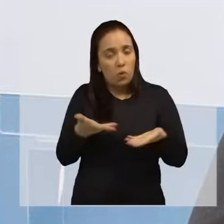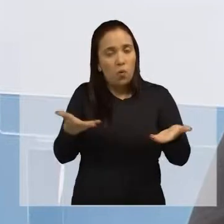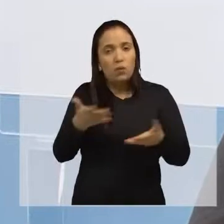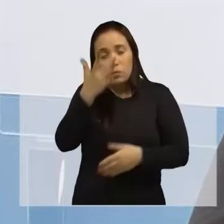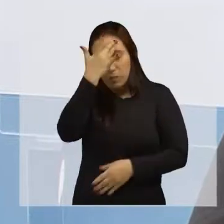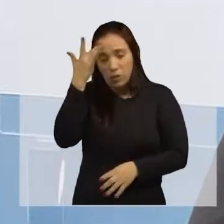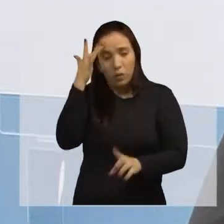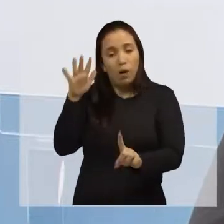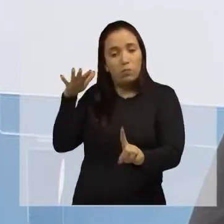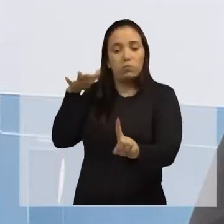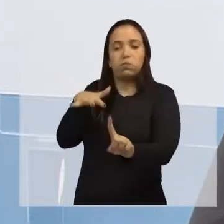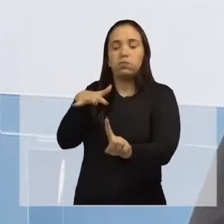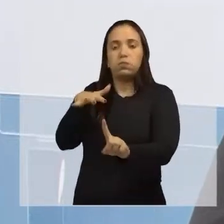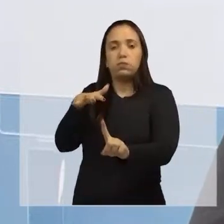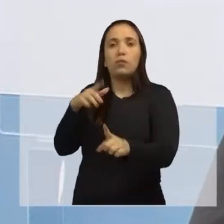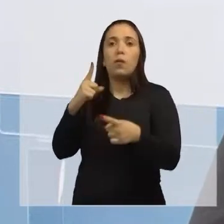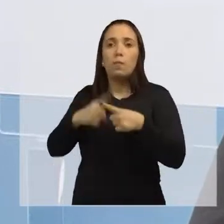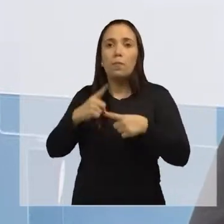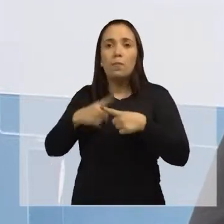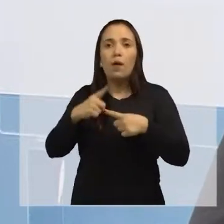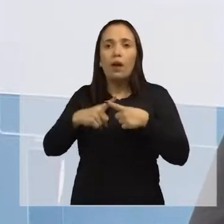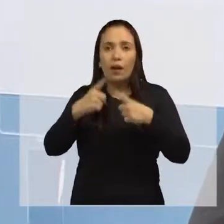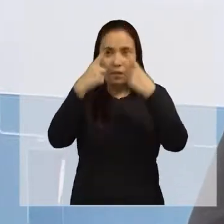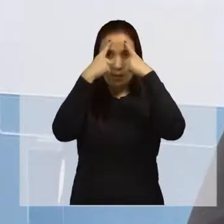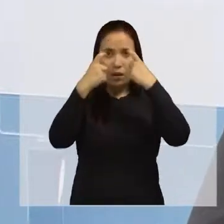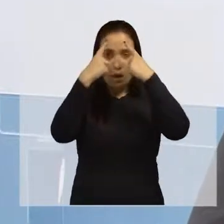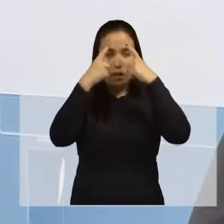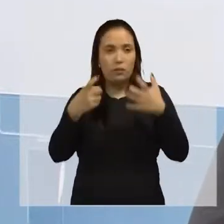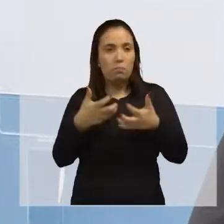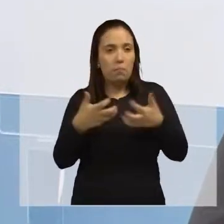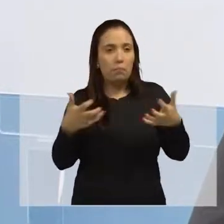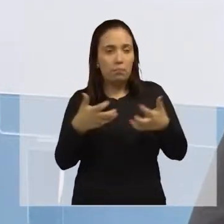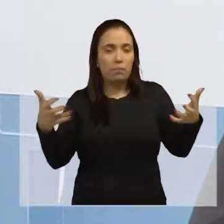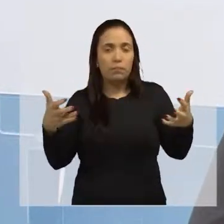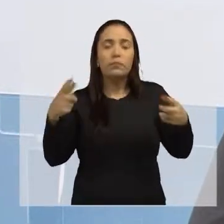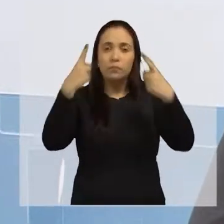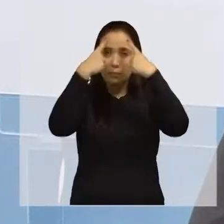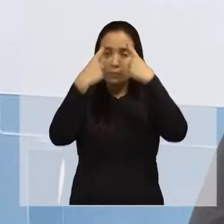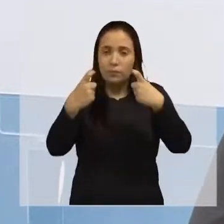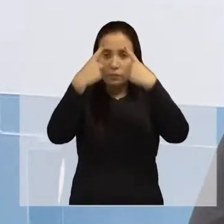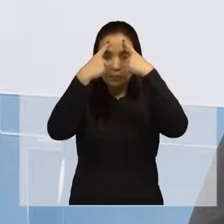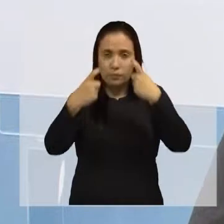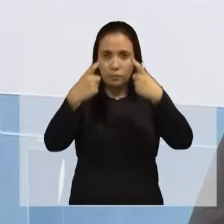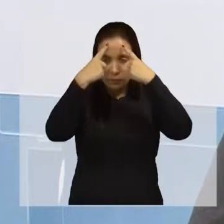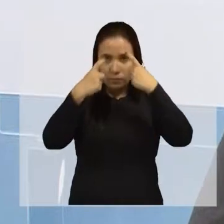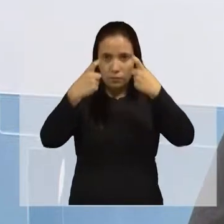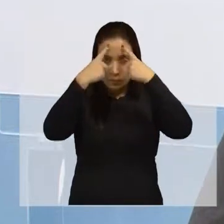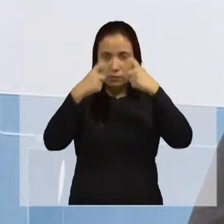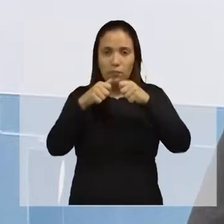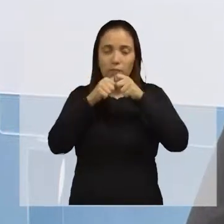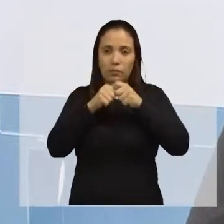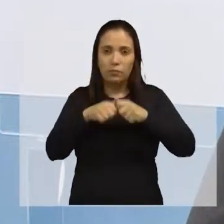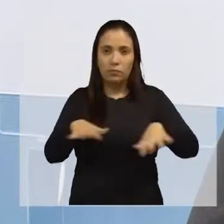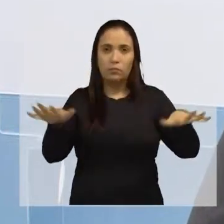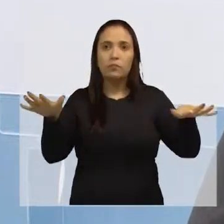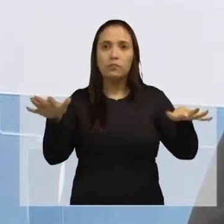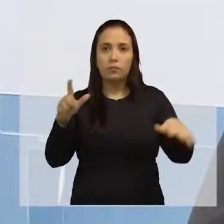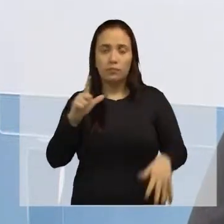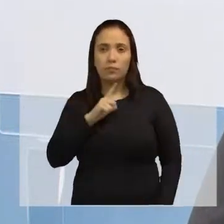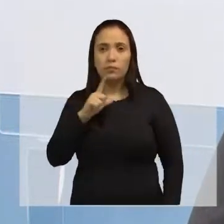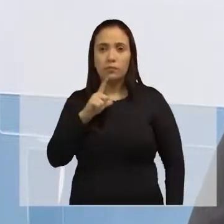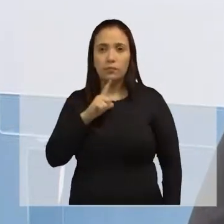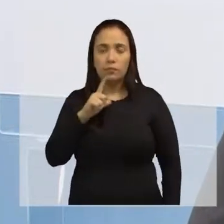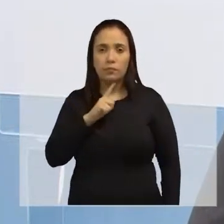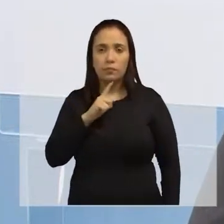conta da violência que é exacerbada. E essa violência exacerbada, ela